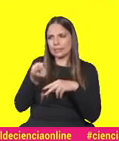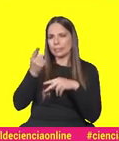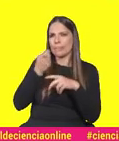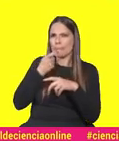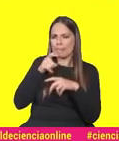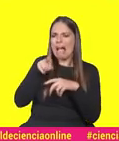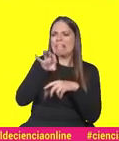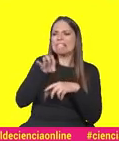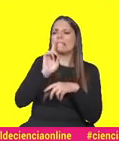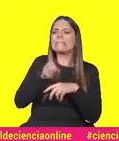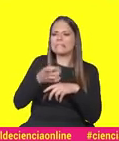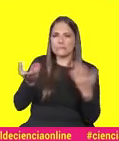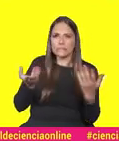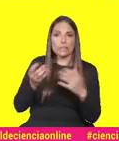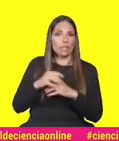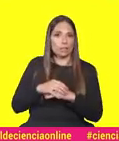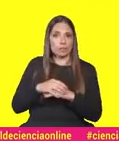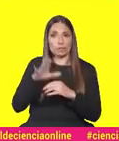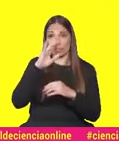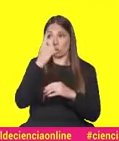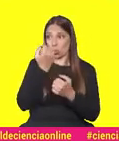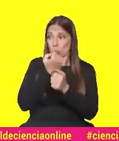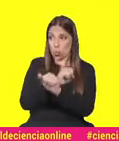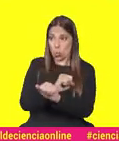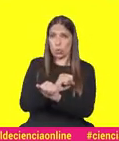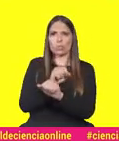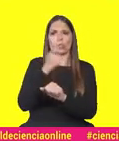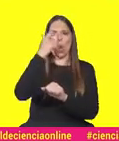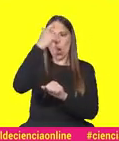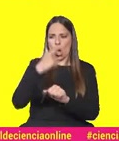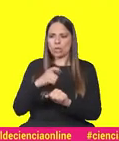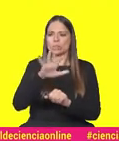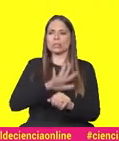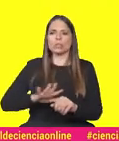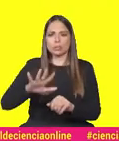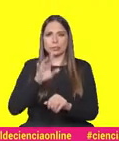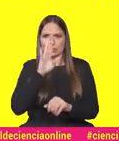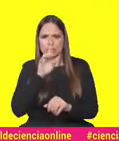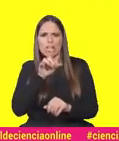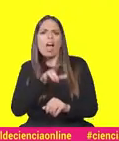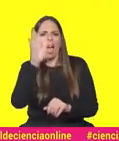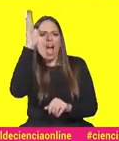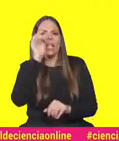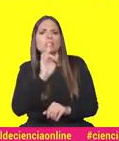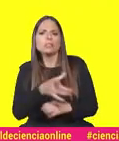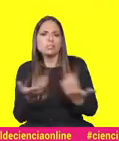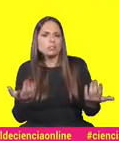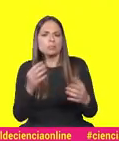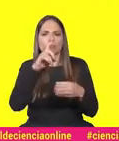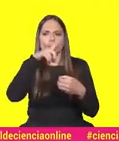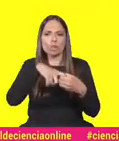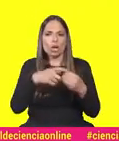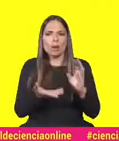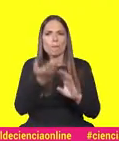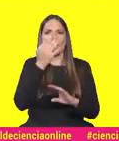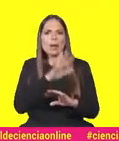que fóssil é este, no caso de um osso, de que parte do esqueleto, e esse esqueleto de que espécie é, essa espécie onde se encaixa na